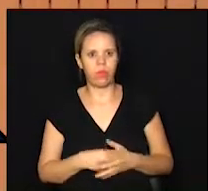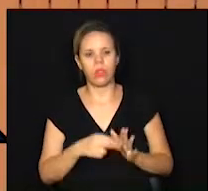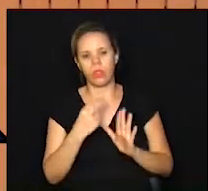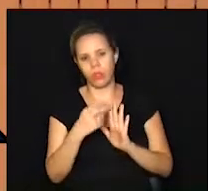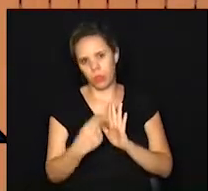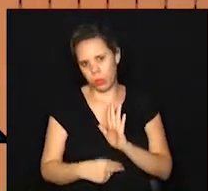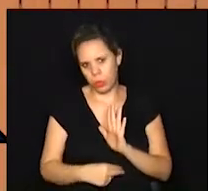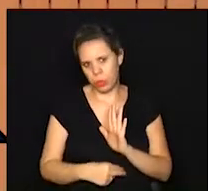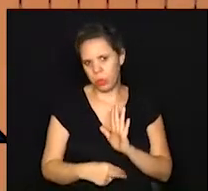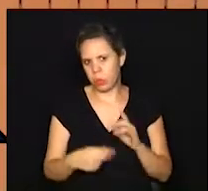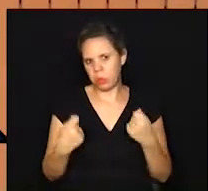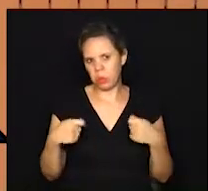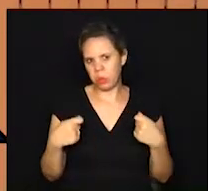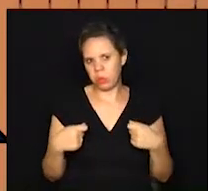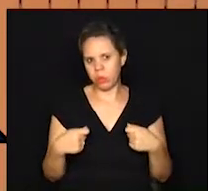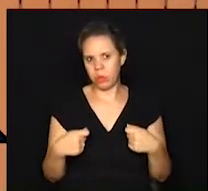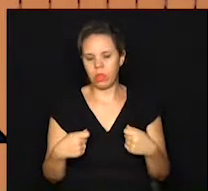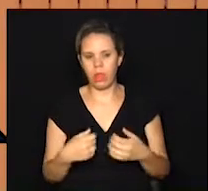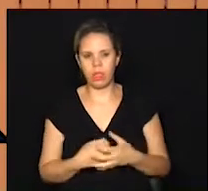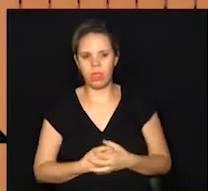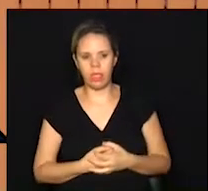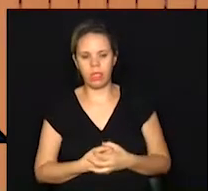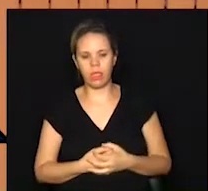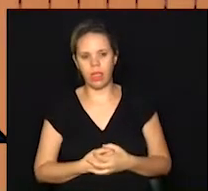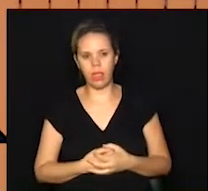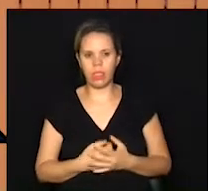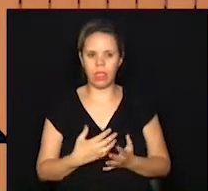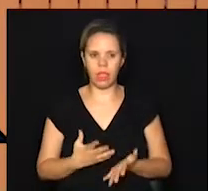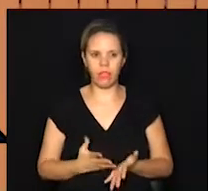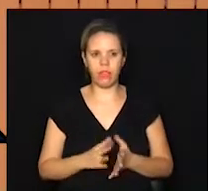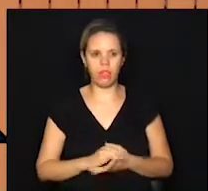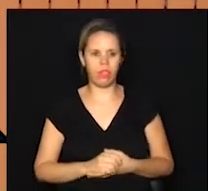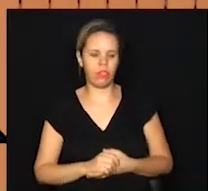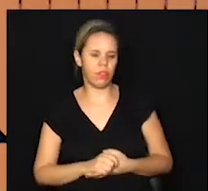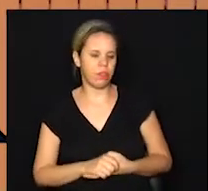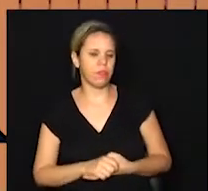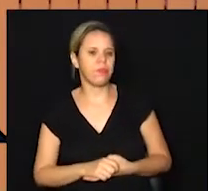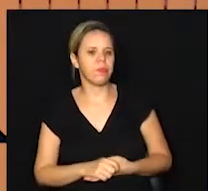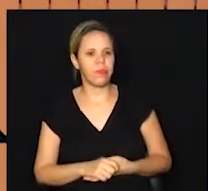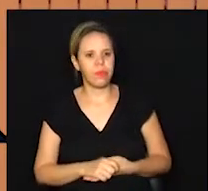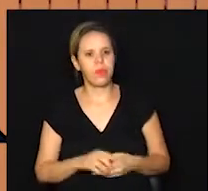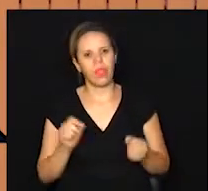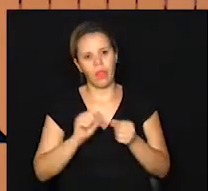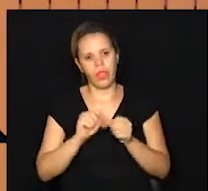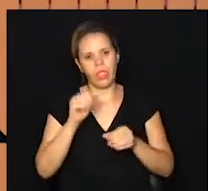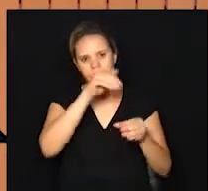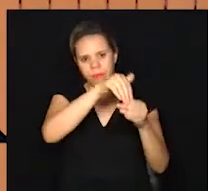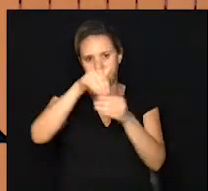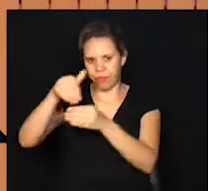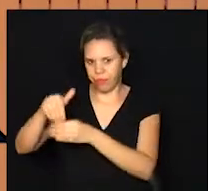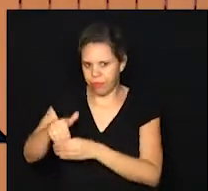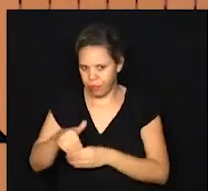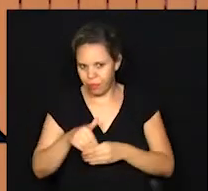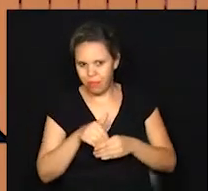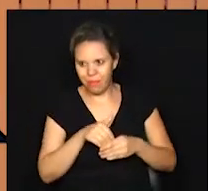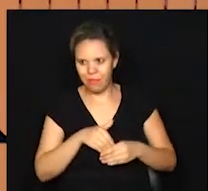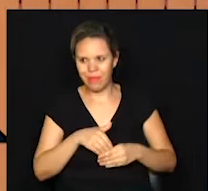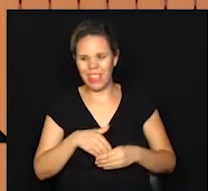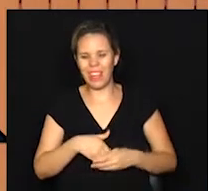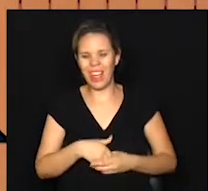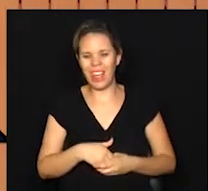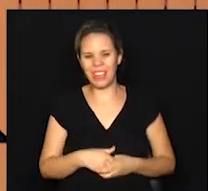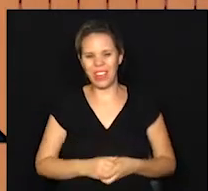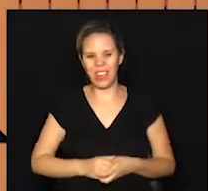a necessidade de estarmos fazendo a votação, porque não houve outro nome,